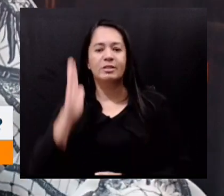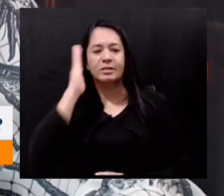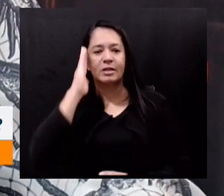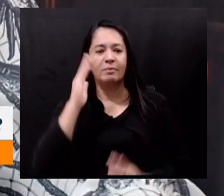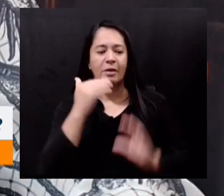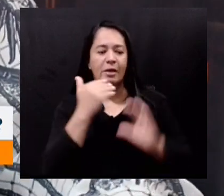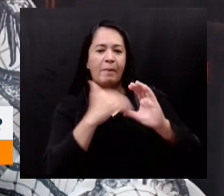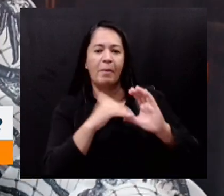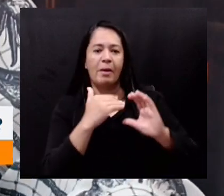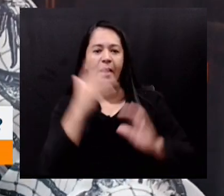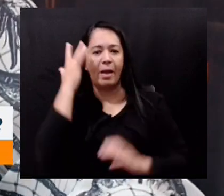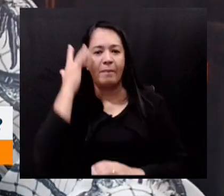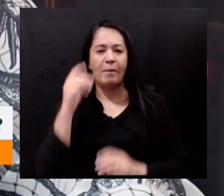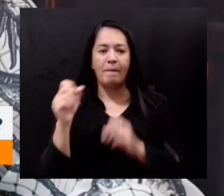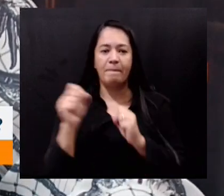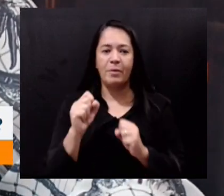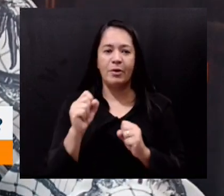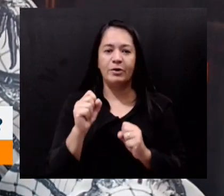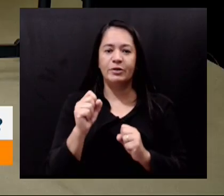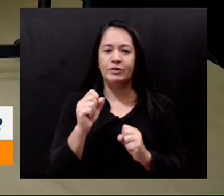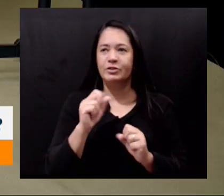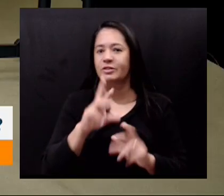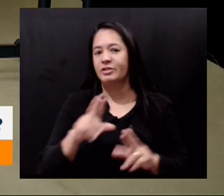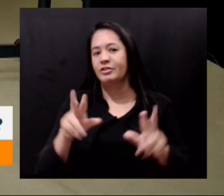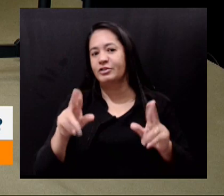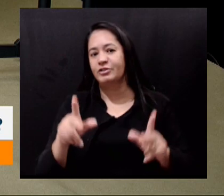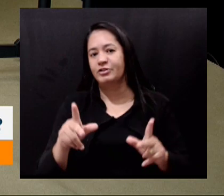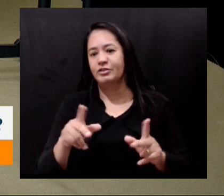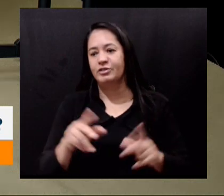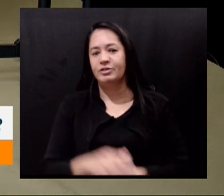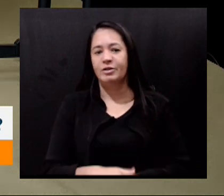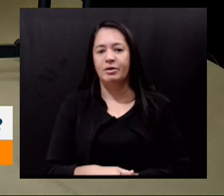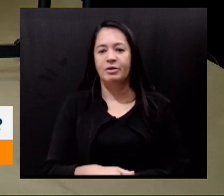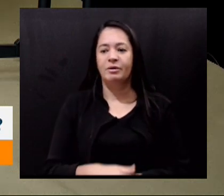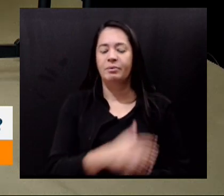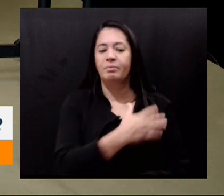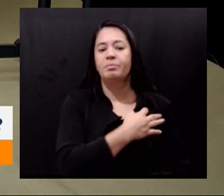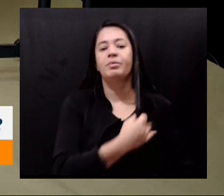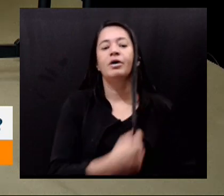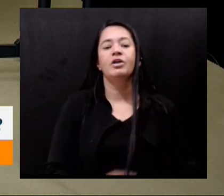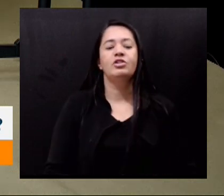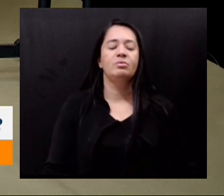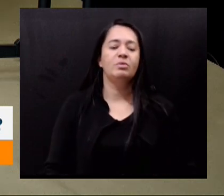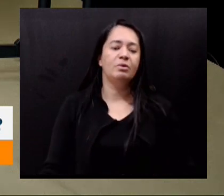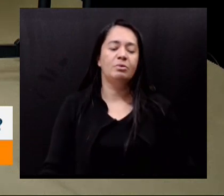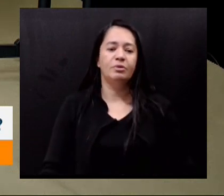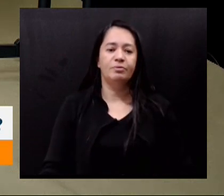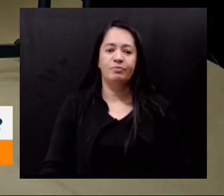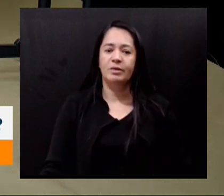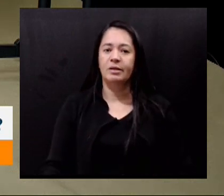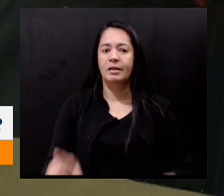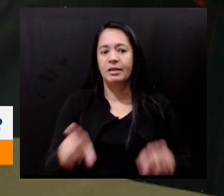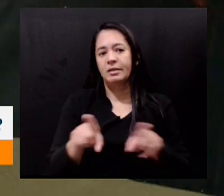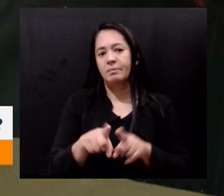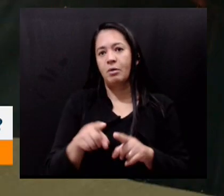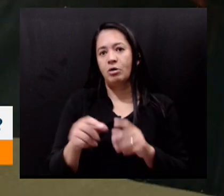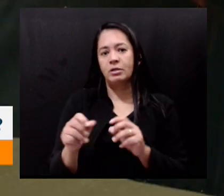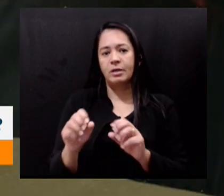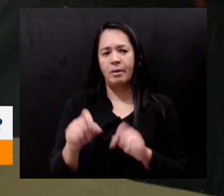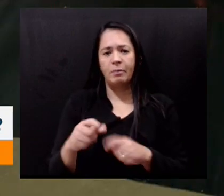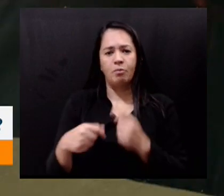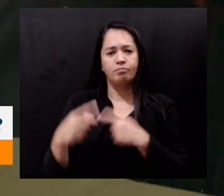podem ser tudo diferente. É verdade, né, então isso me faz pensar na questão de uma evolução aí, né, uma